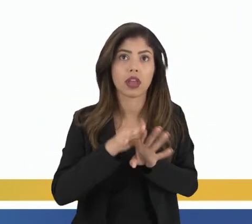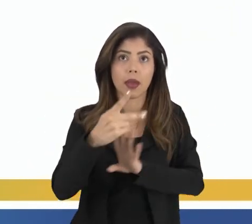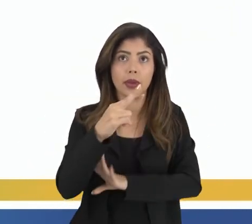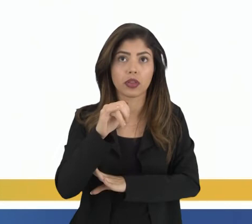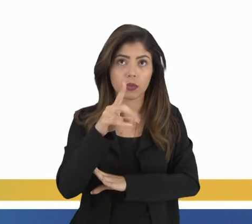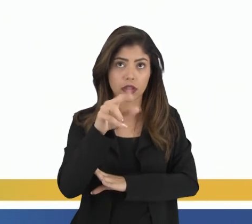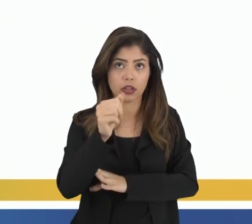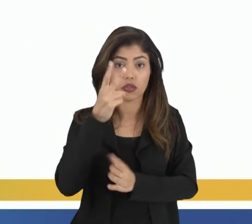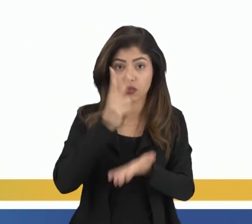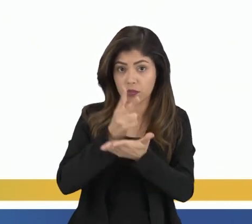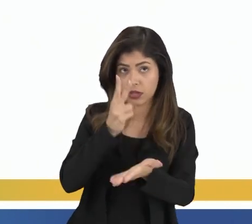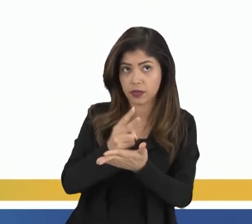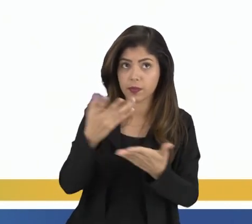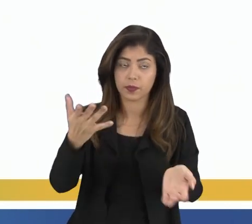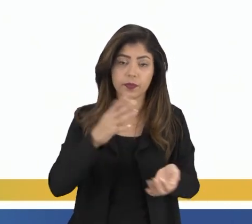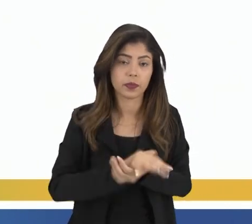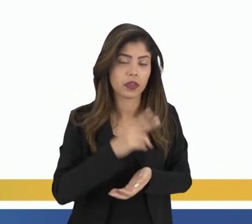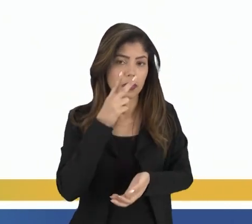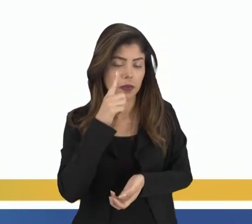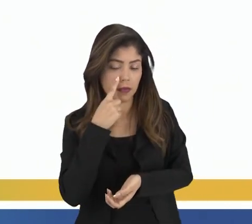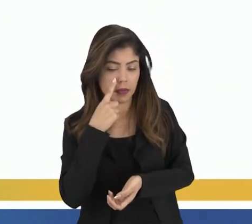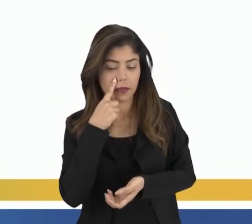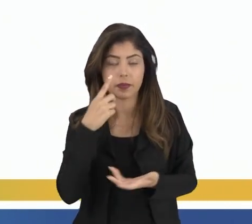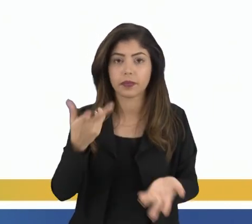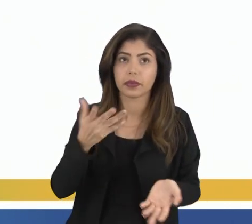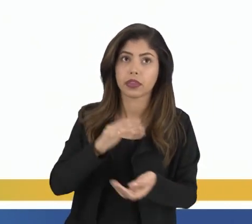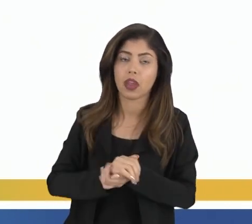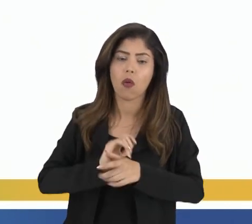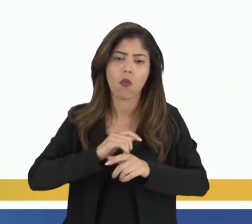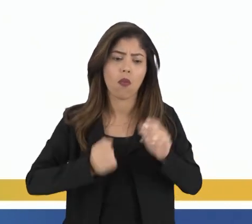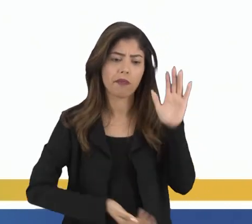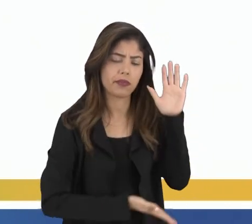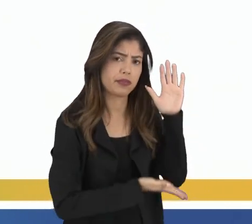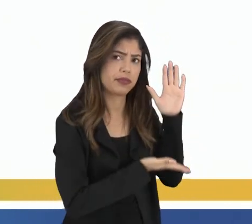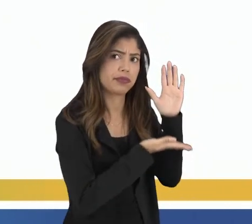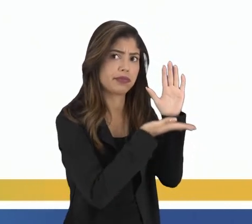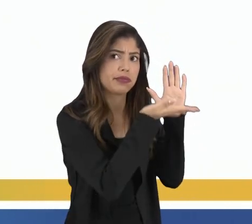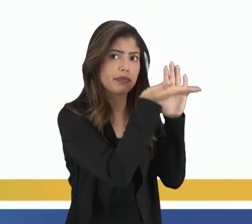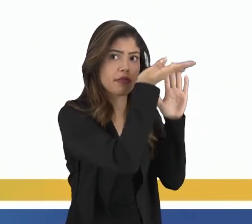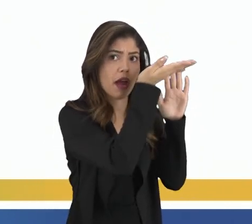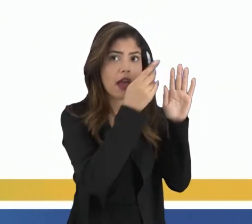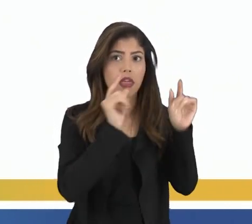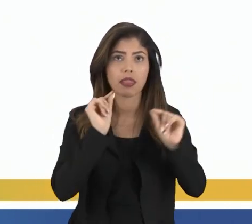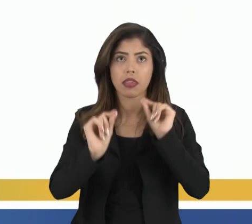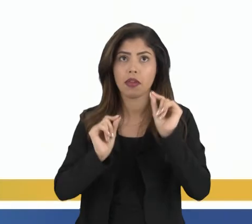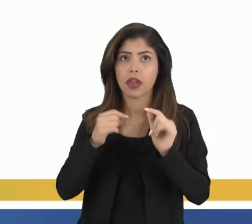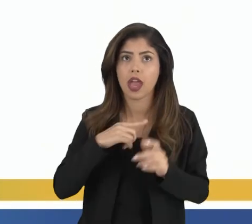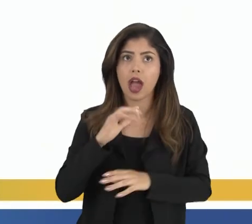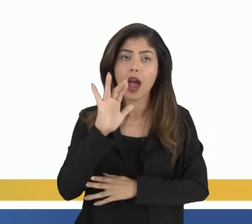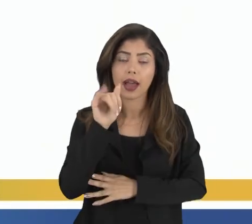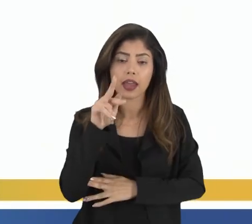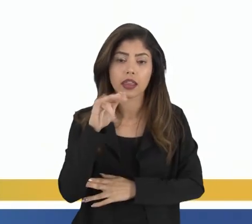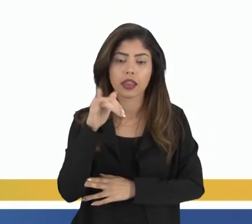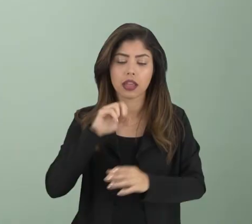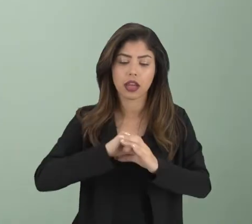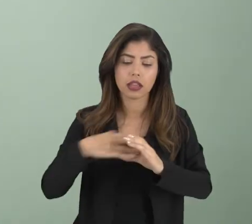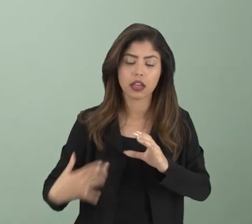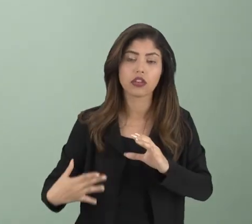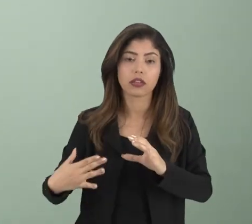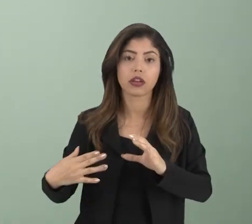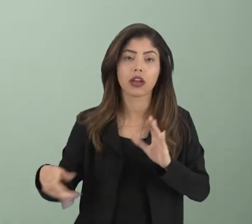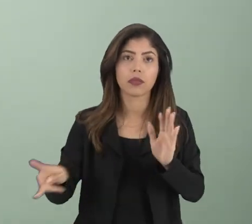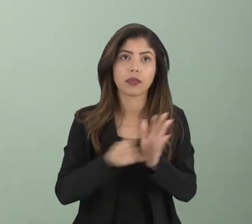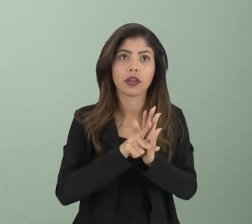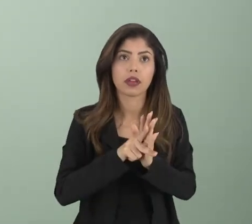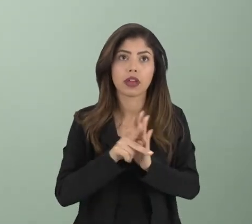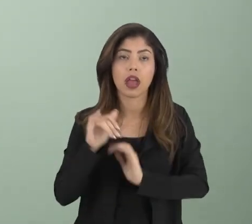indica o tipo de ligação predominante no mesmo. Então veja bem, o elemento ele tem uma alta temperatura, isso é característica de